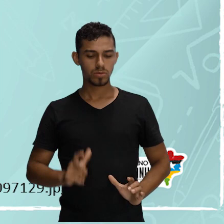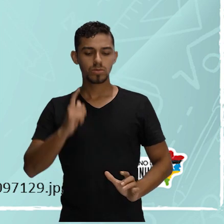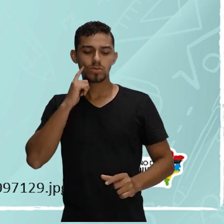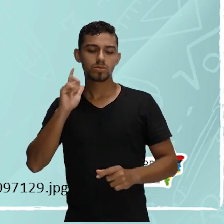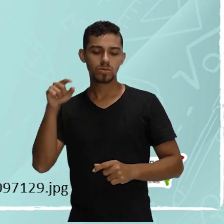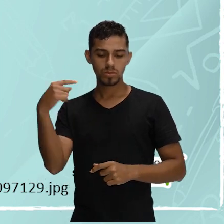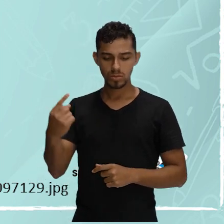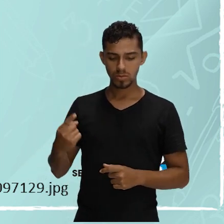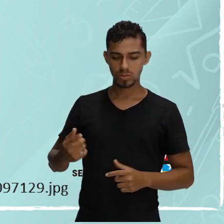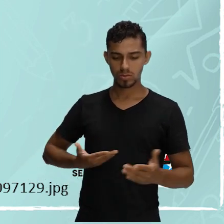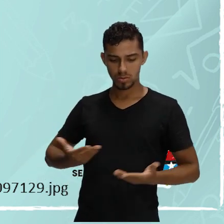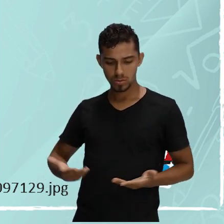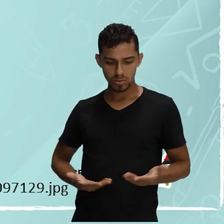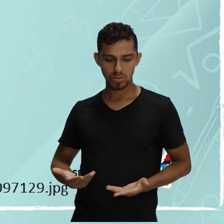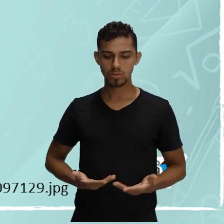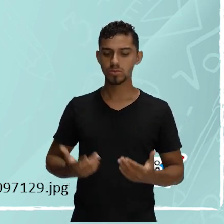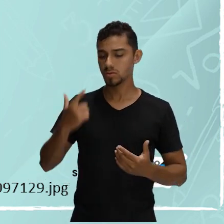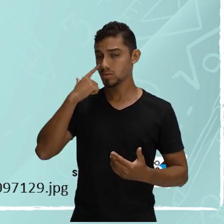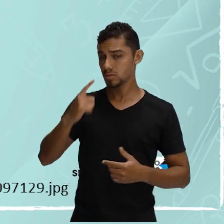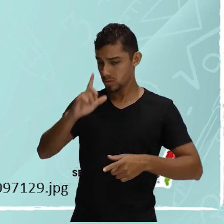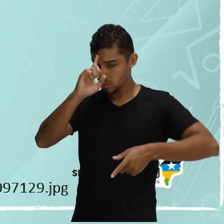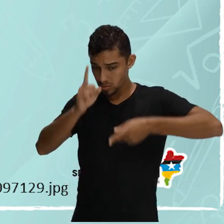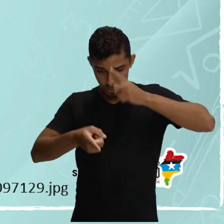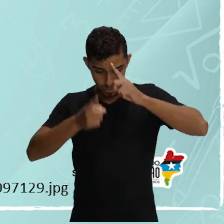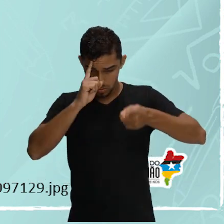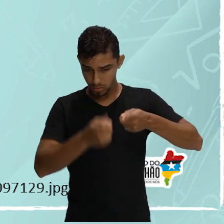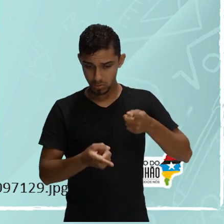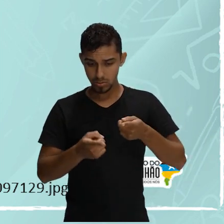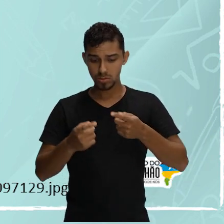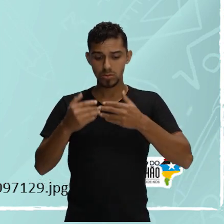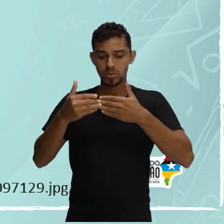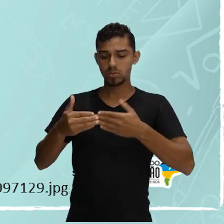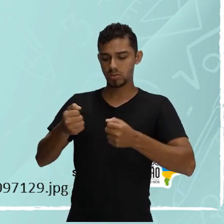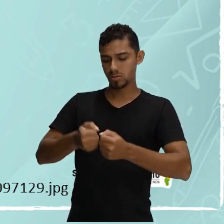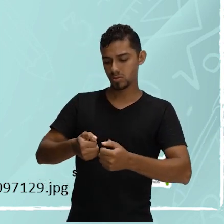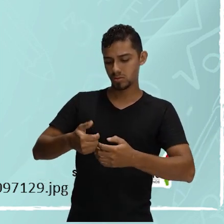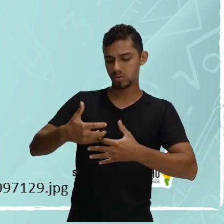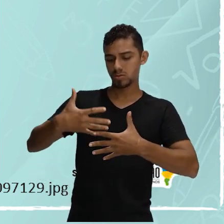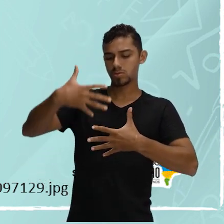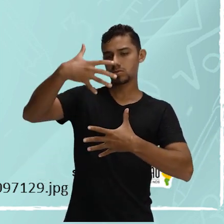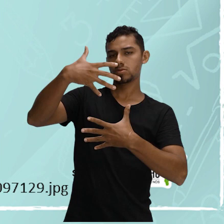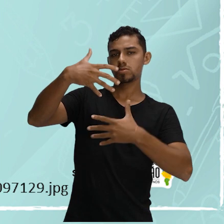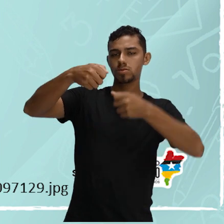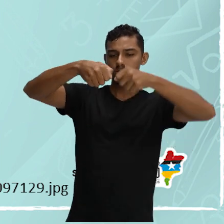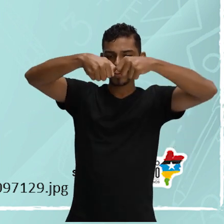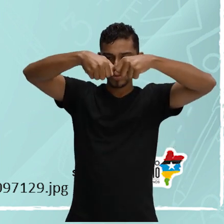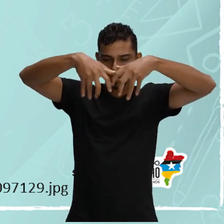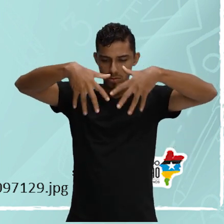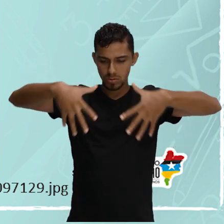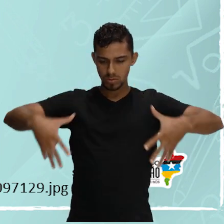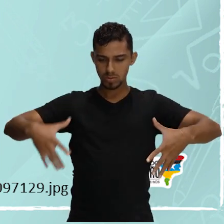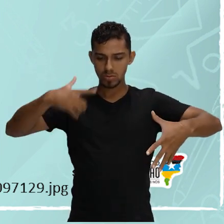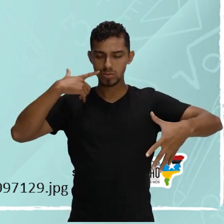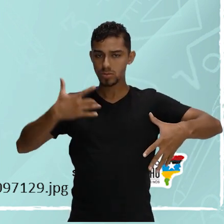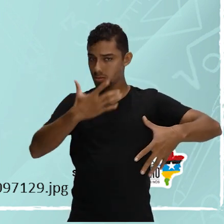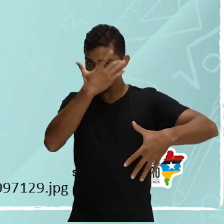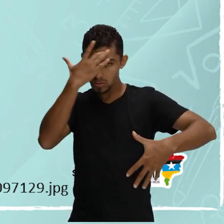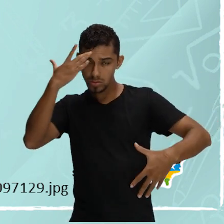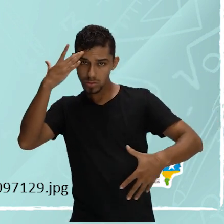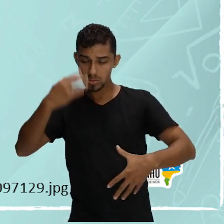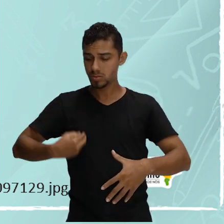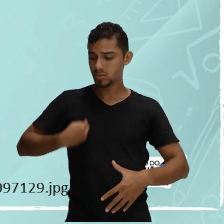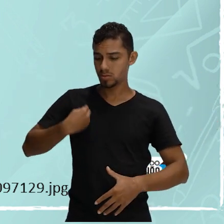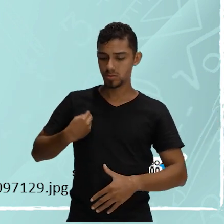Então, aqui é uma estrutura de quê? De poder. É uma hierarquia. E à medida que você vai